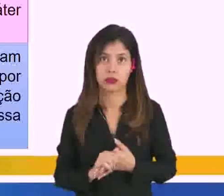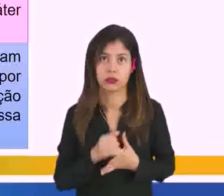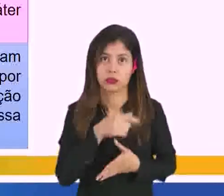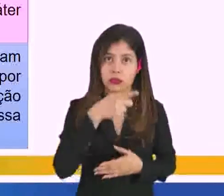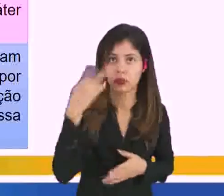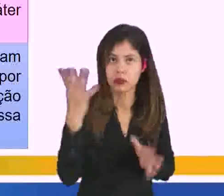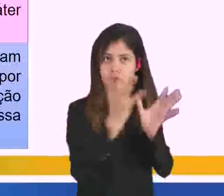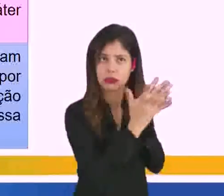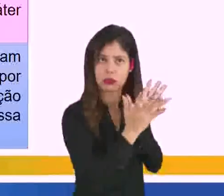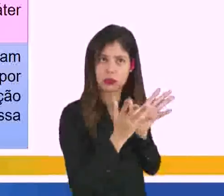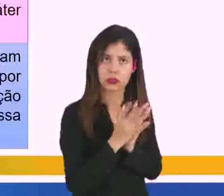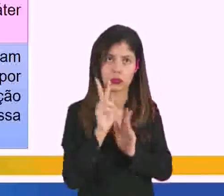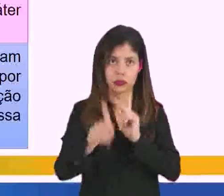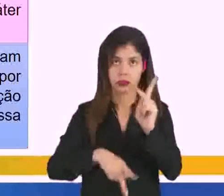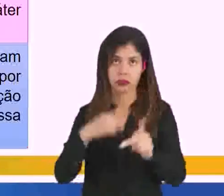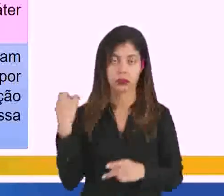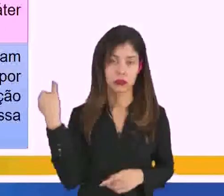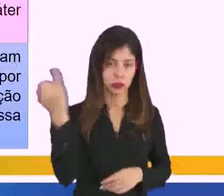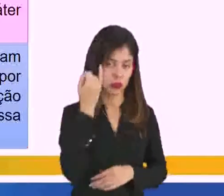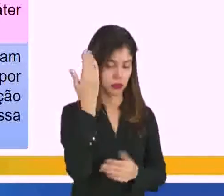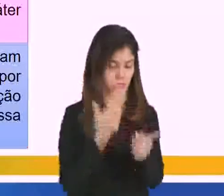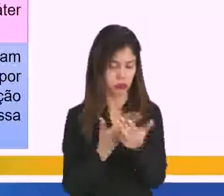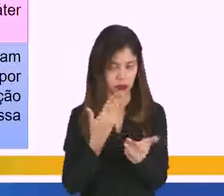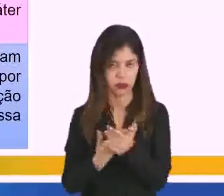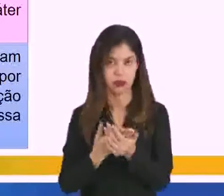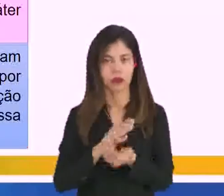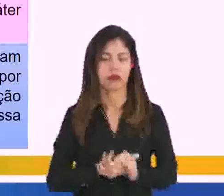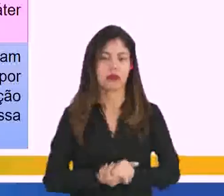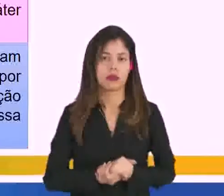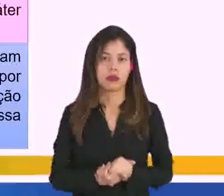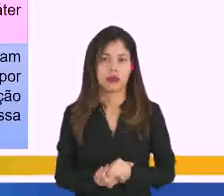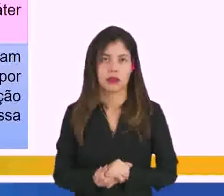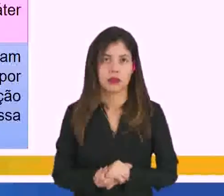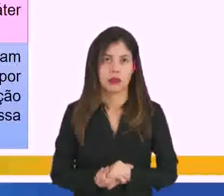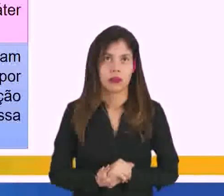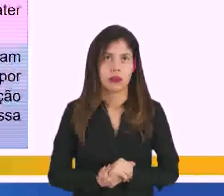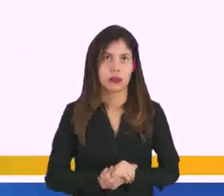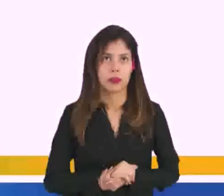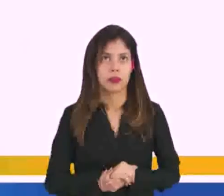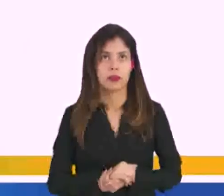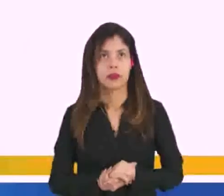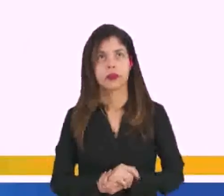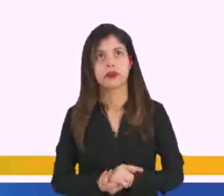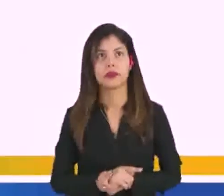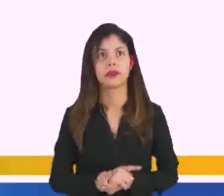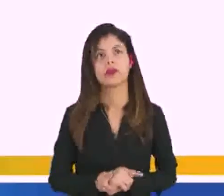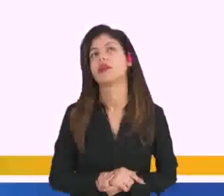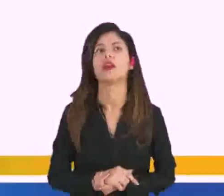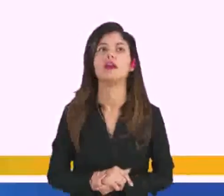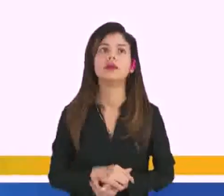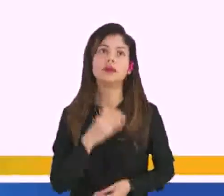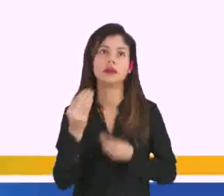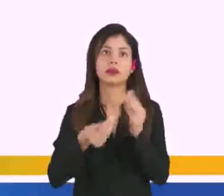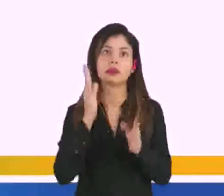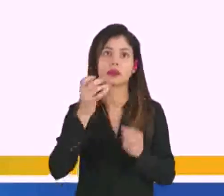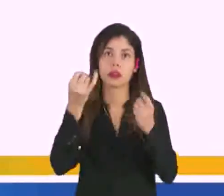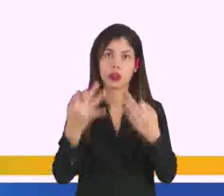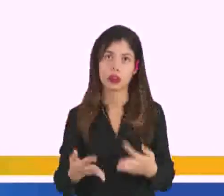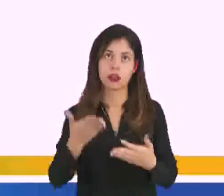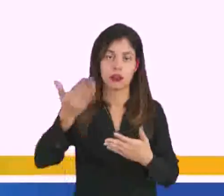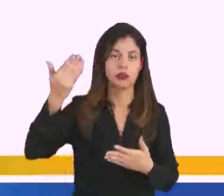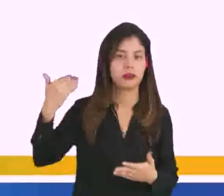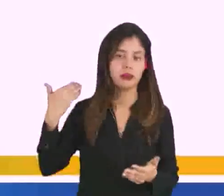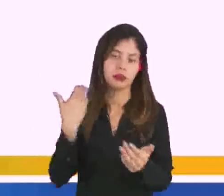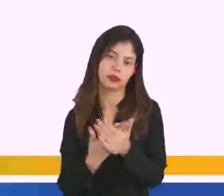é quanto um grupo dessa população é importante ou não para o estudo aí em questão. Então, como já foi